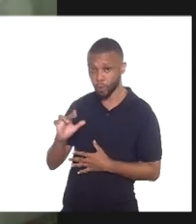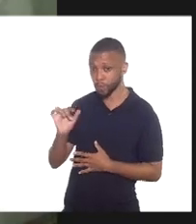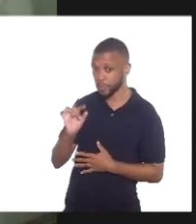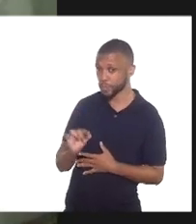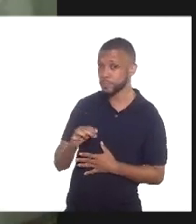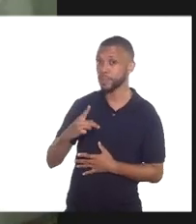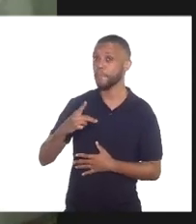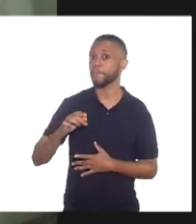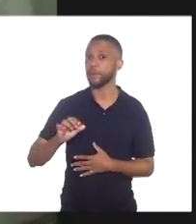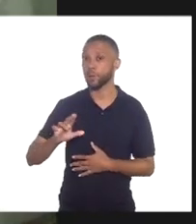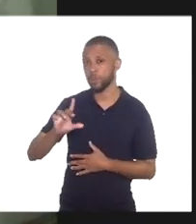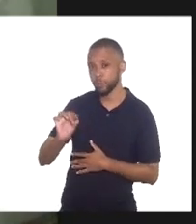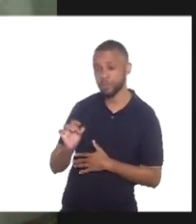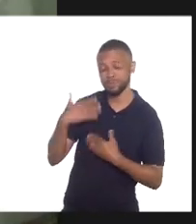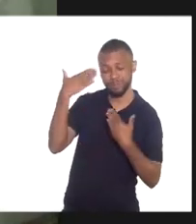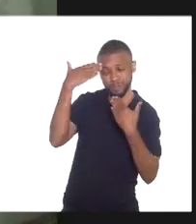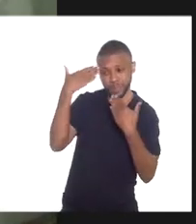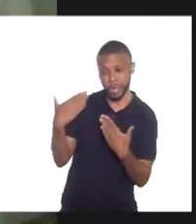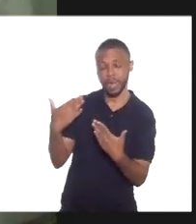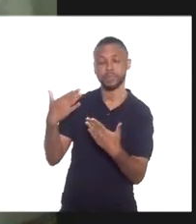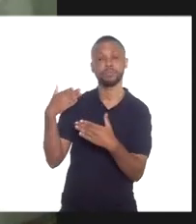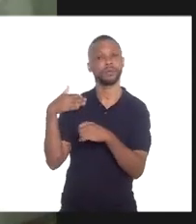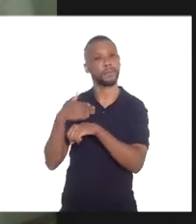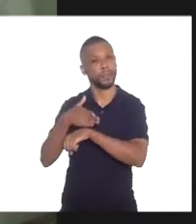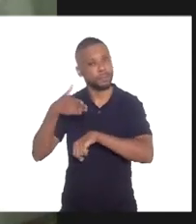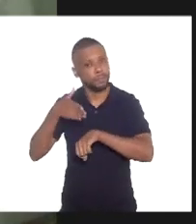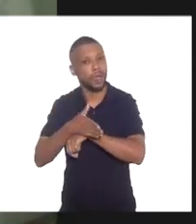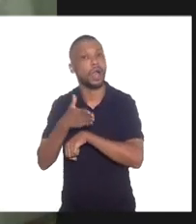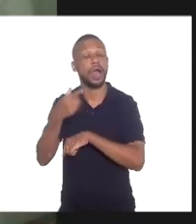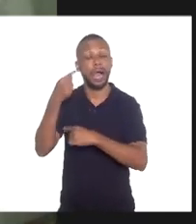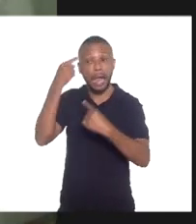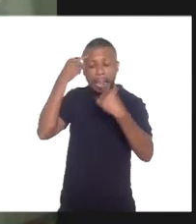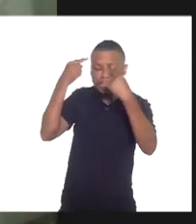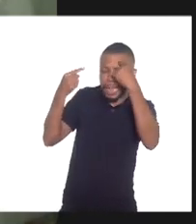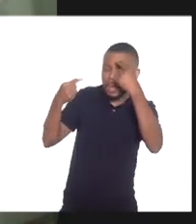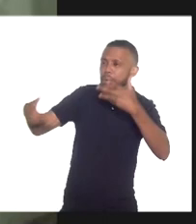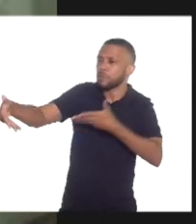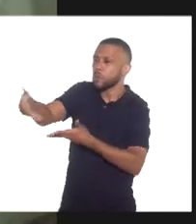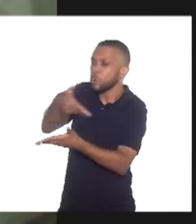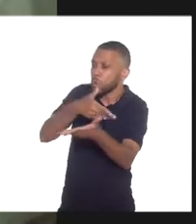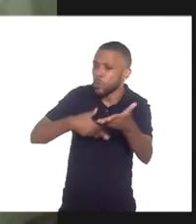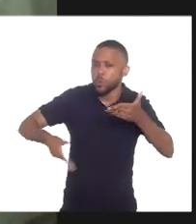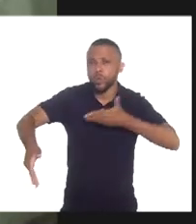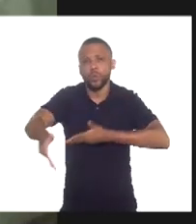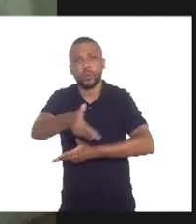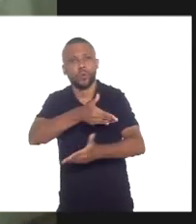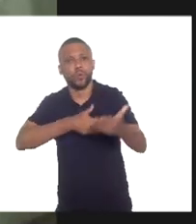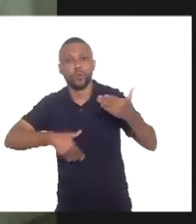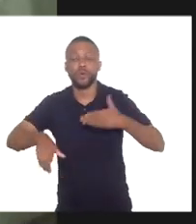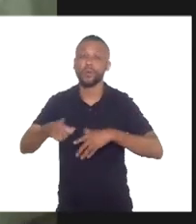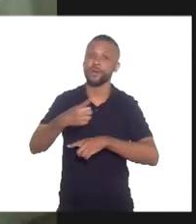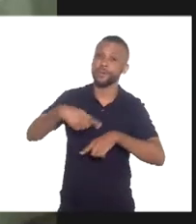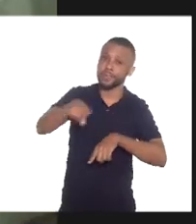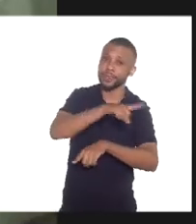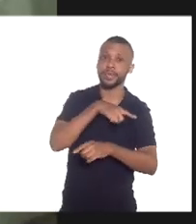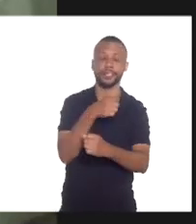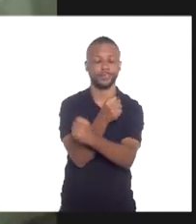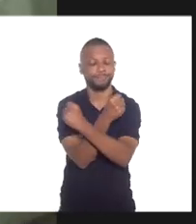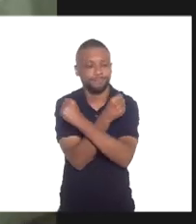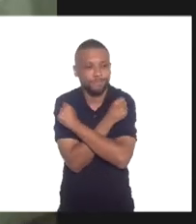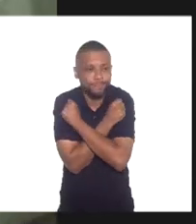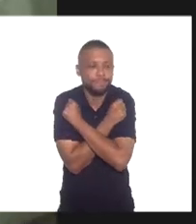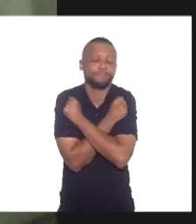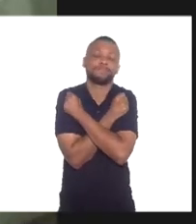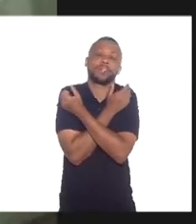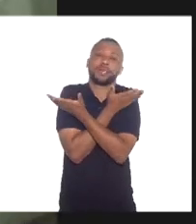podido participar, trocar um pouquinho, né, de ideia com todos vocês e deixar aqui um abraço forte